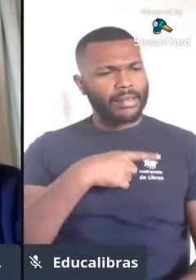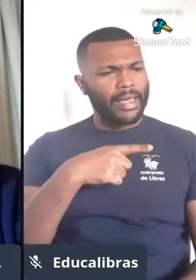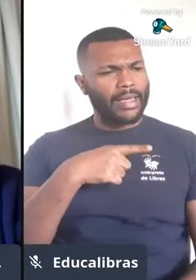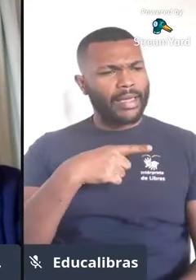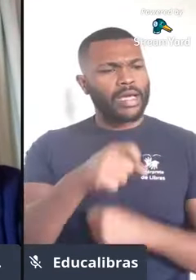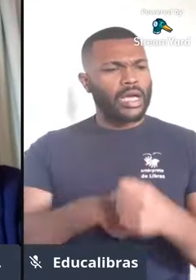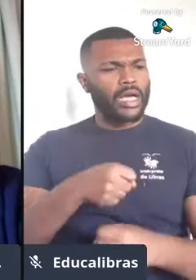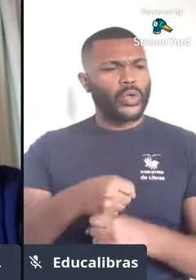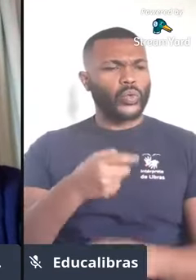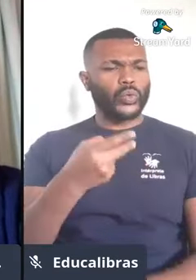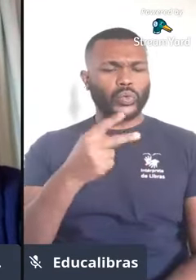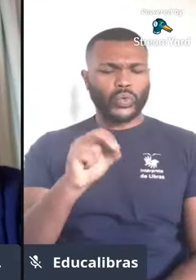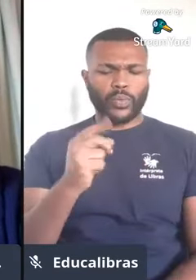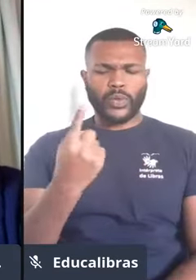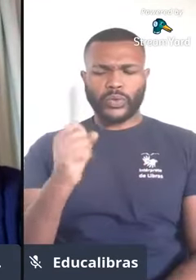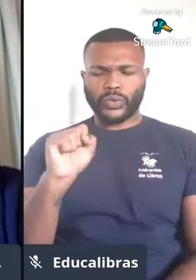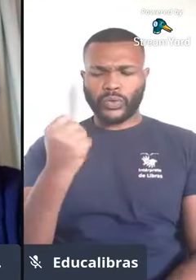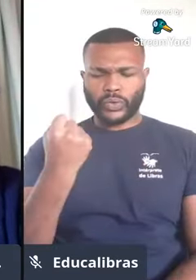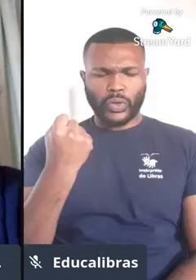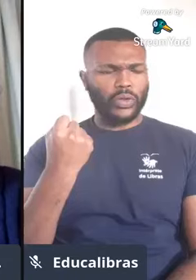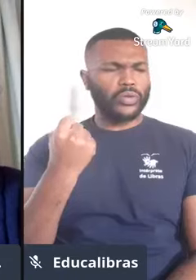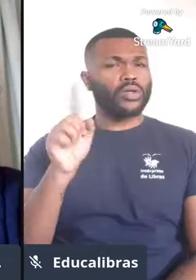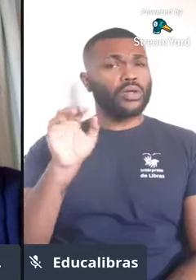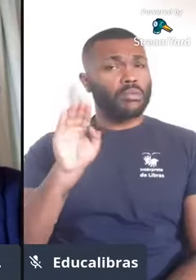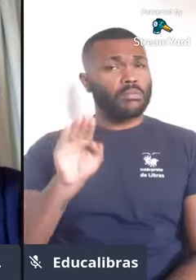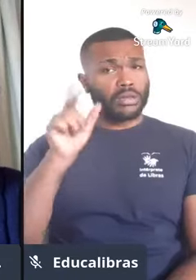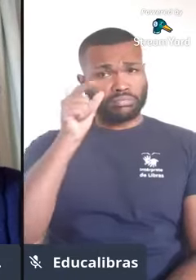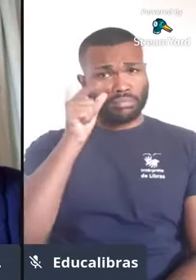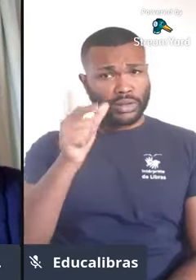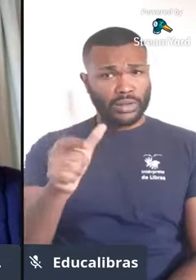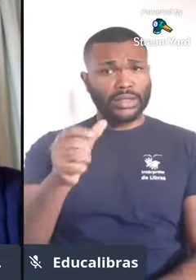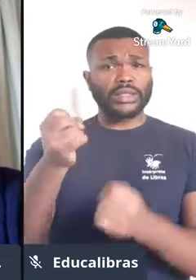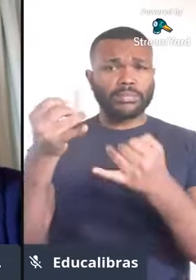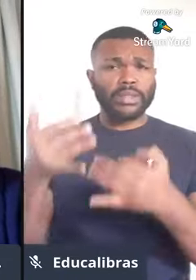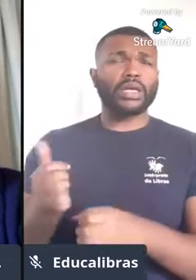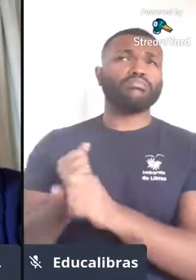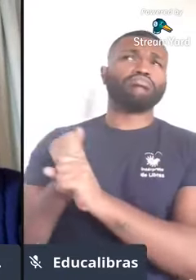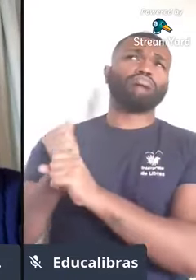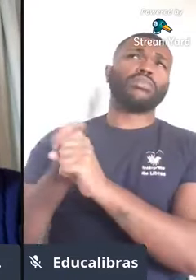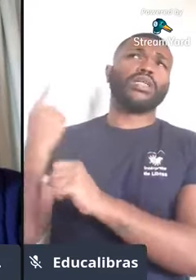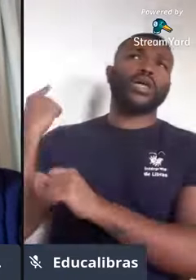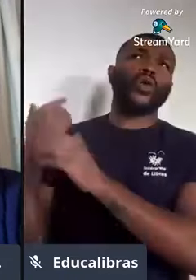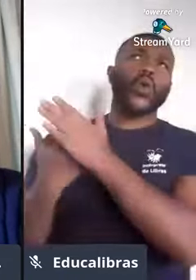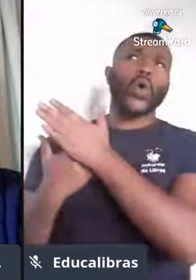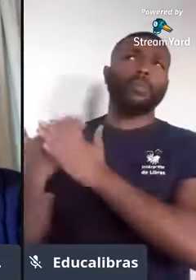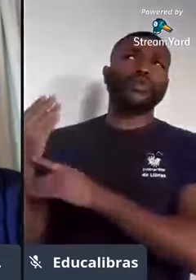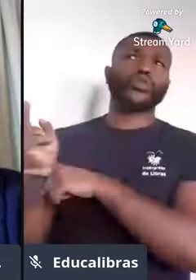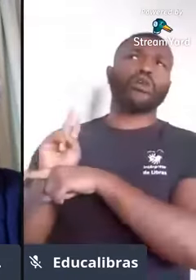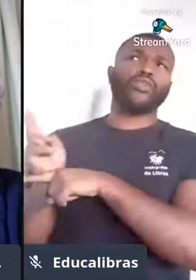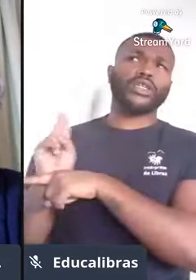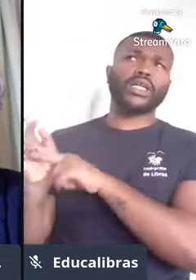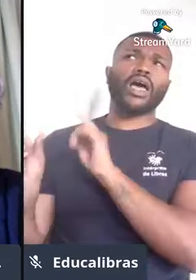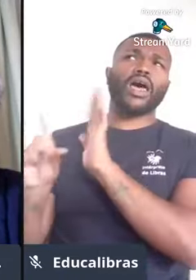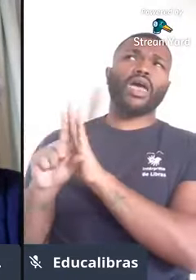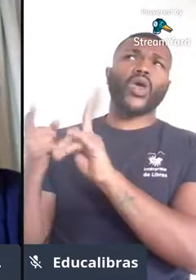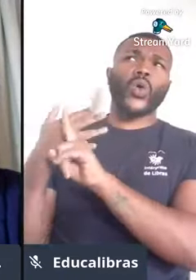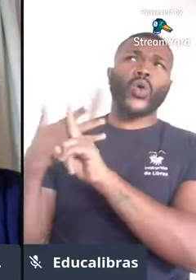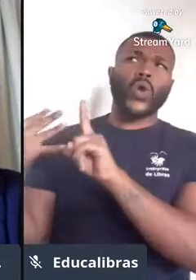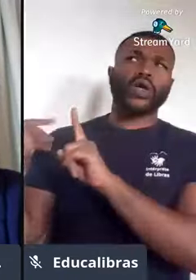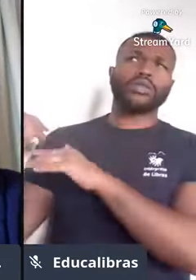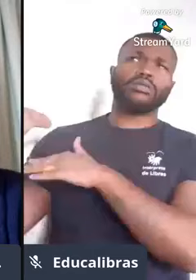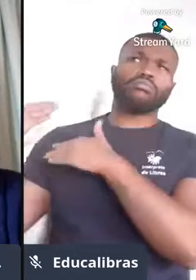2018, mas é interessante dizer que ao longo desses anos todos, desde que se começou a fiscalização da lei de cotas, mesmo quando